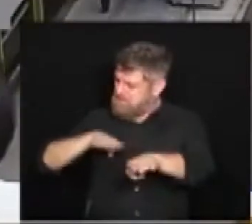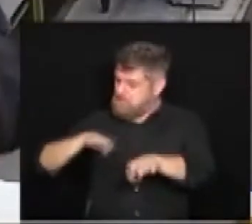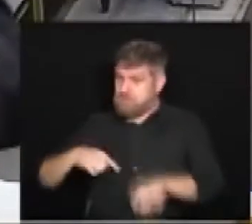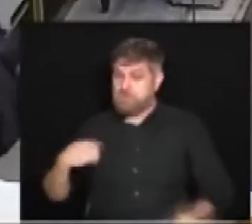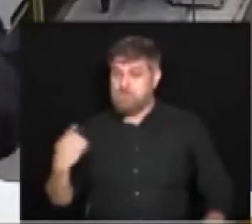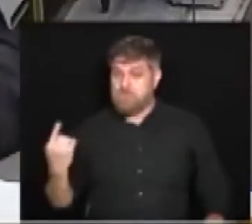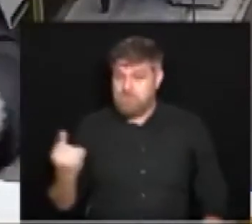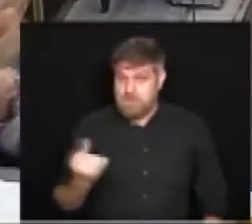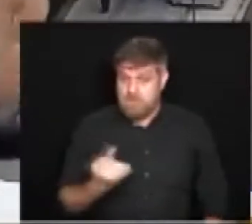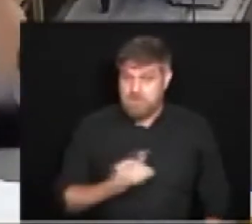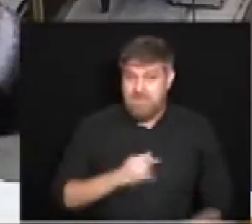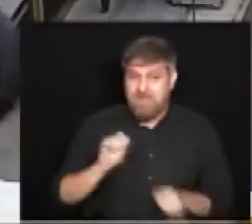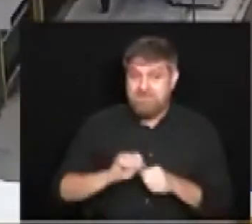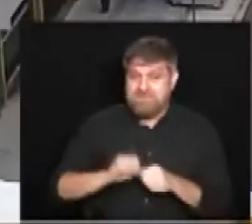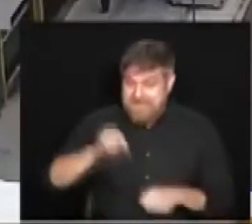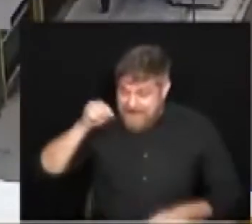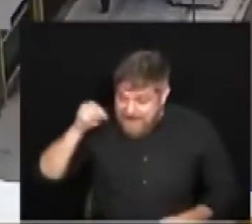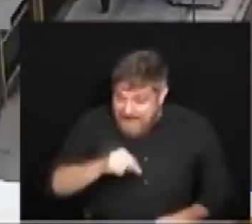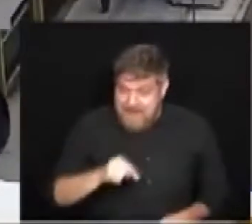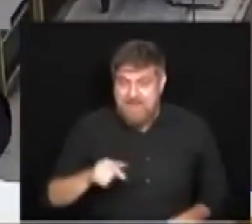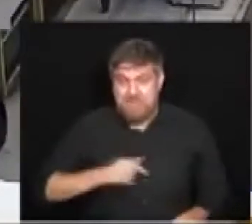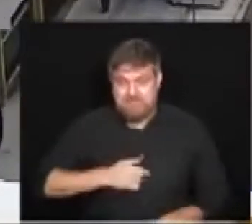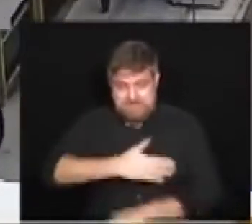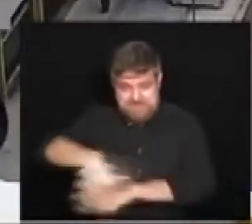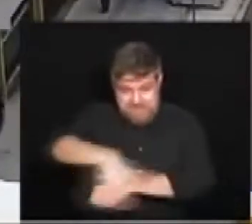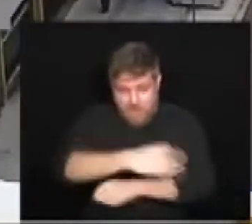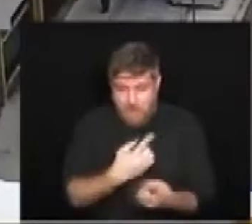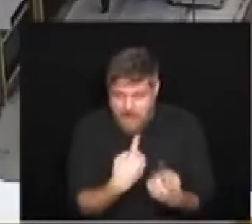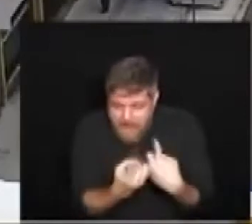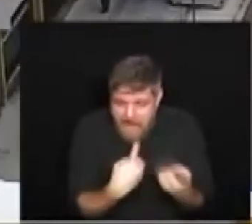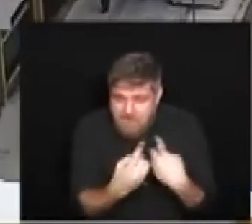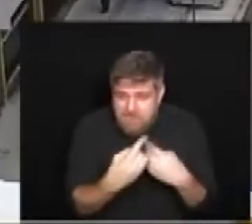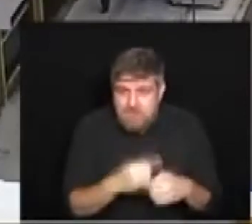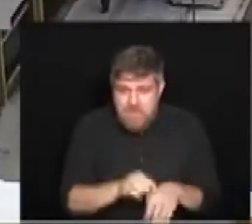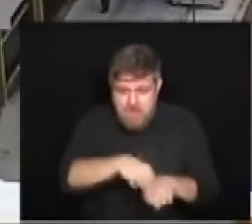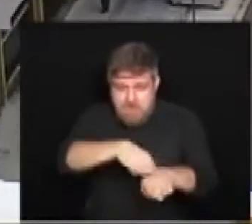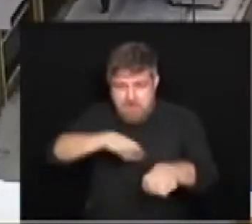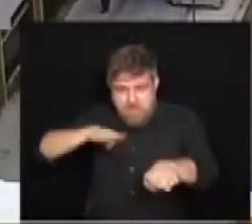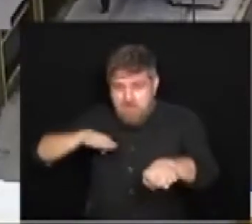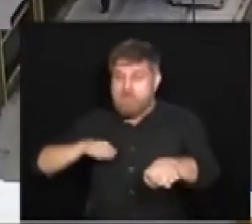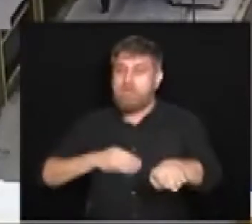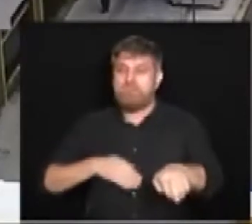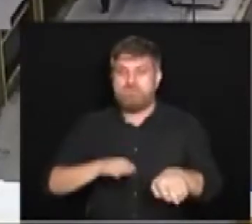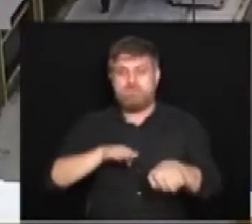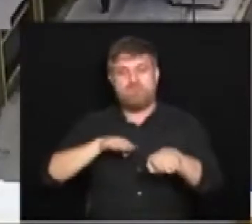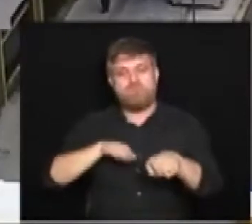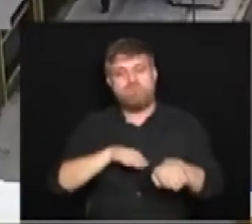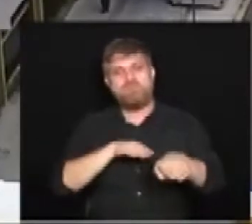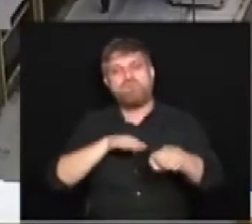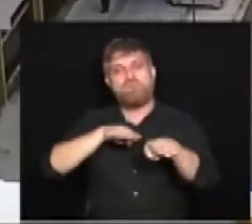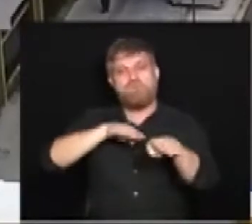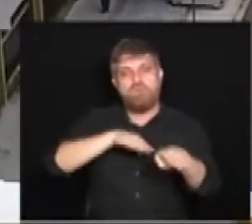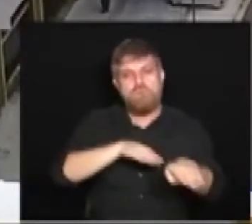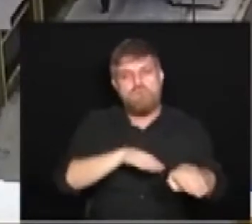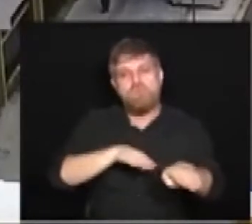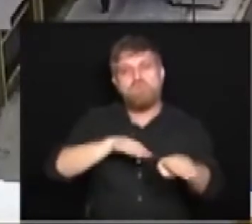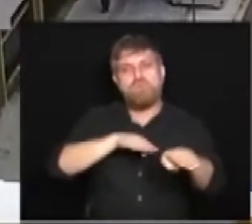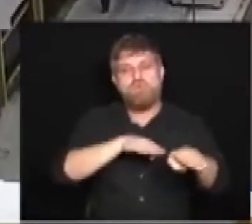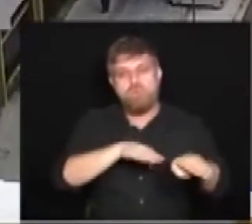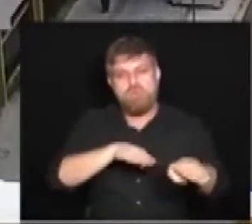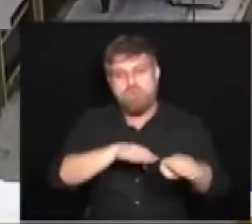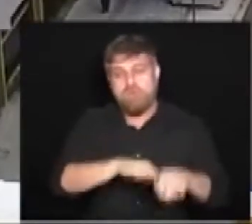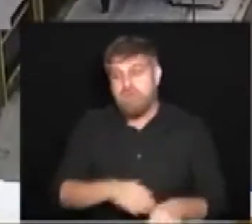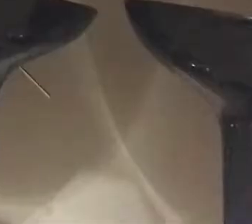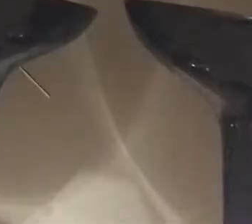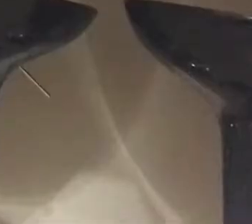gente vai fazer esse sistema sem punição, orientação e